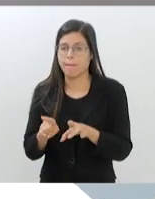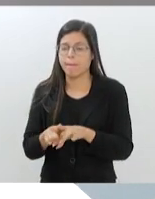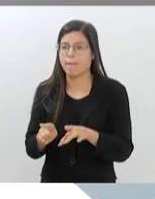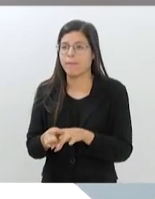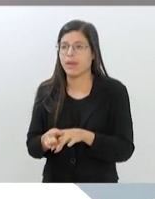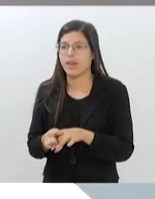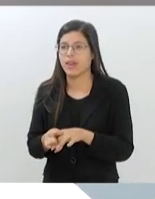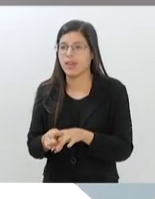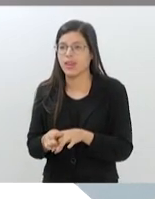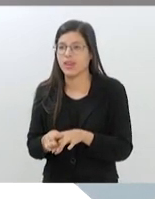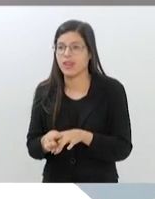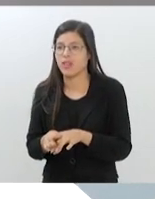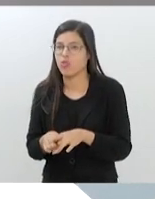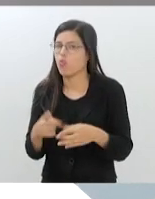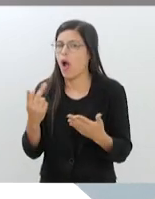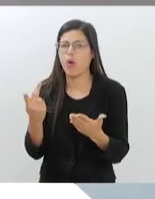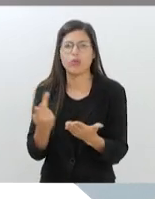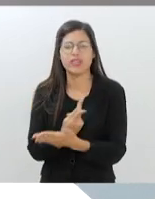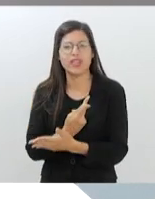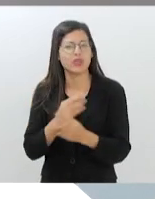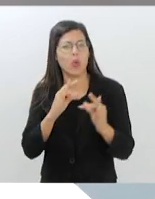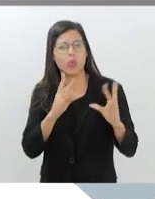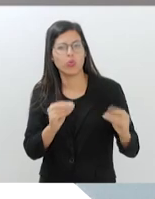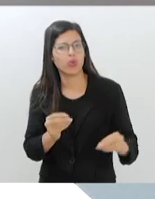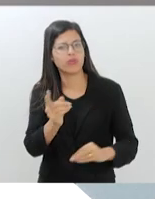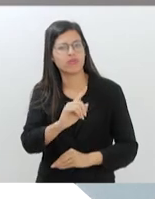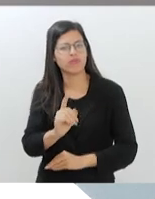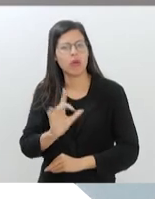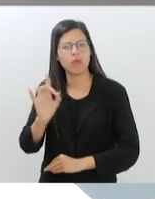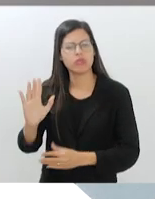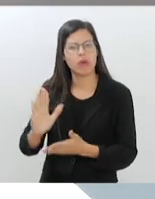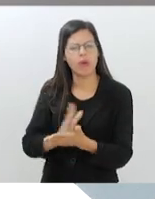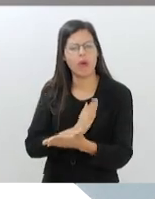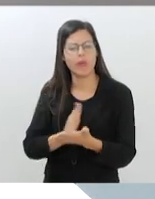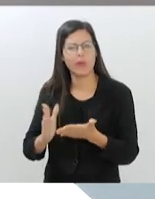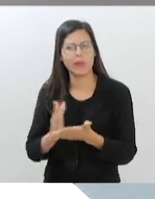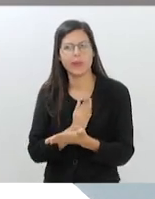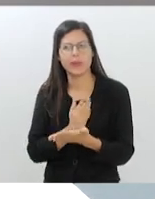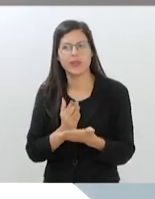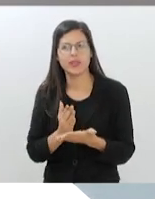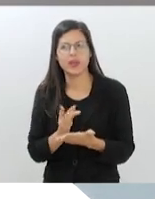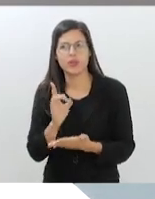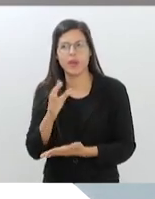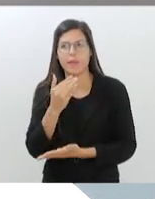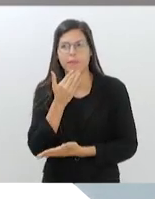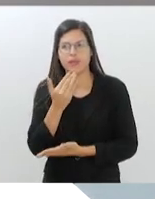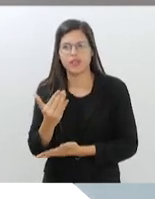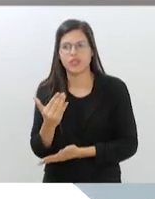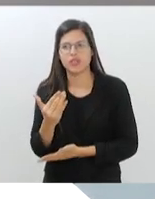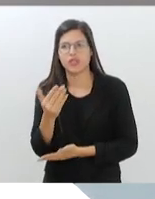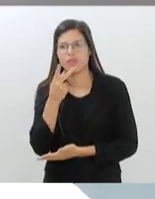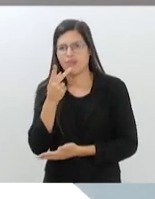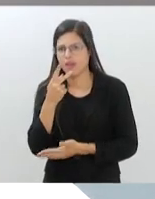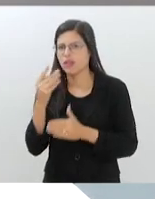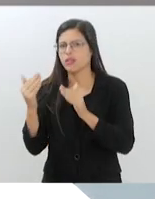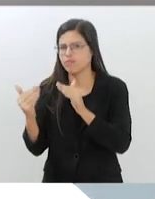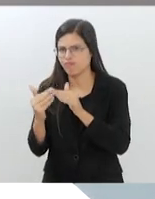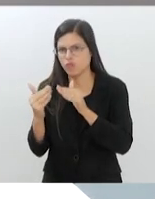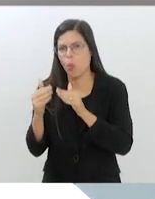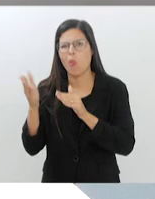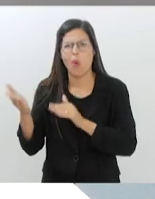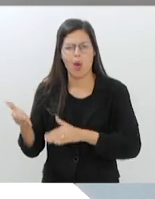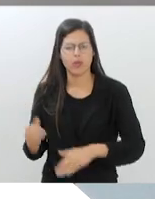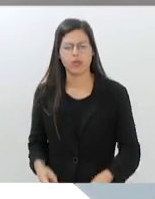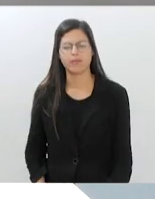não acontece o mesmo com todos acontece só com alguns mas eu tô só pedindo a par para dizer que você excelência tem toda a razão é